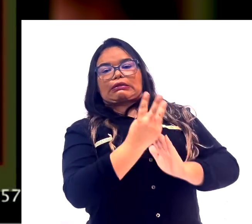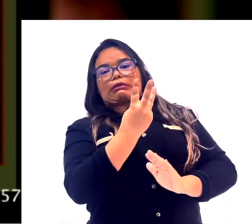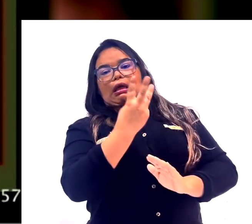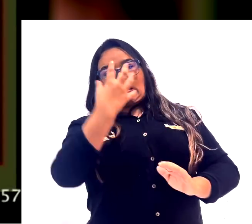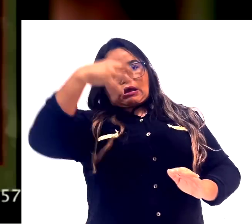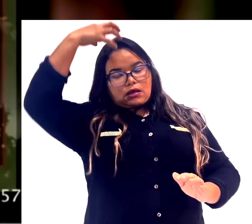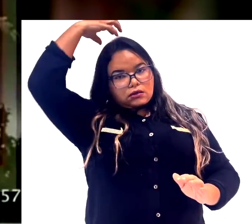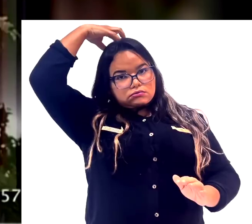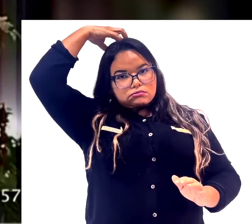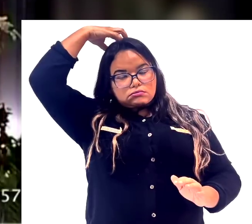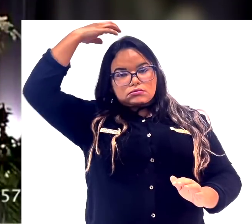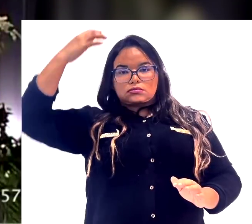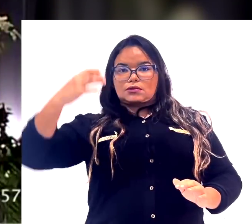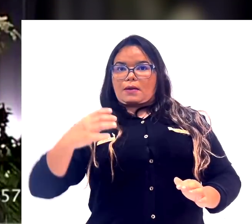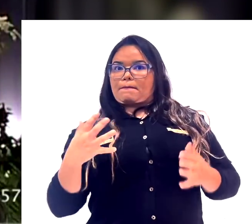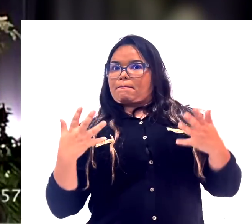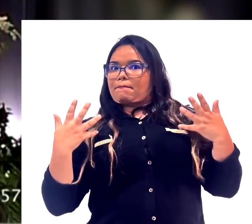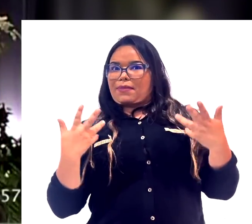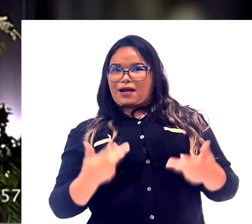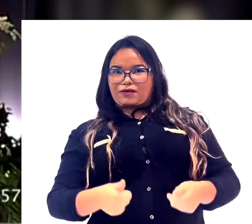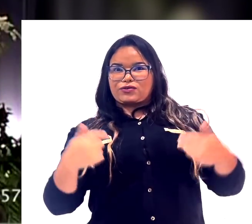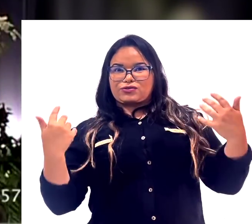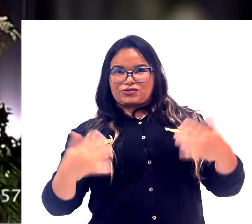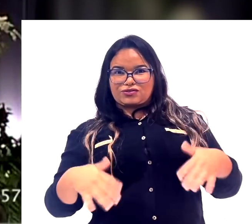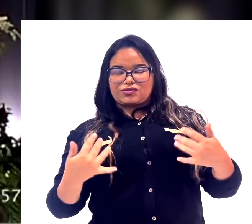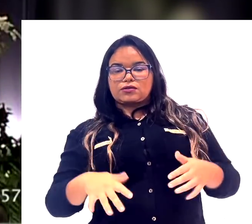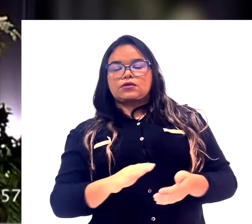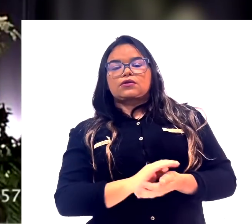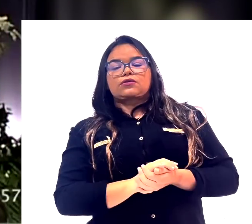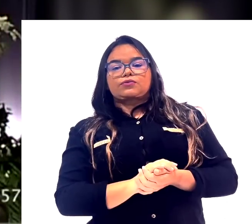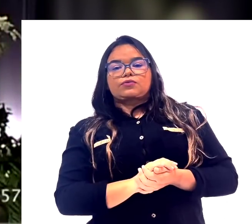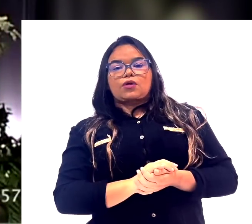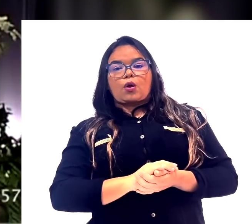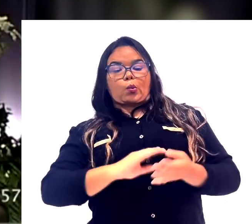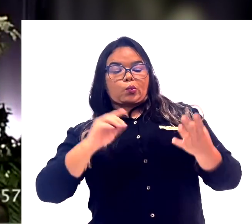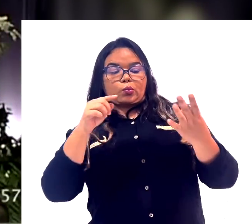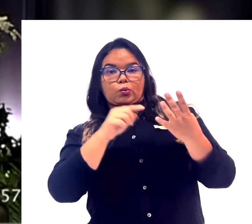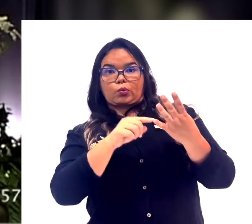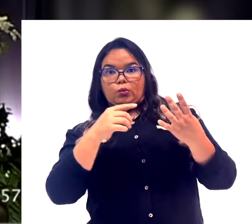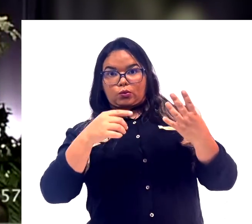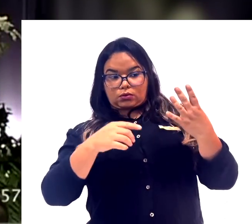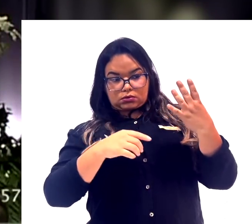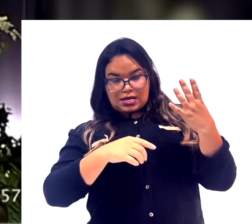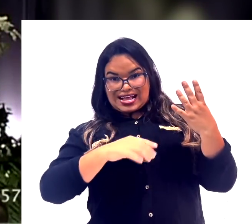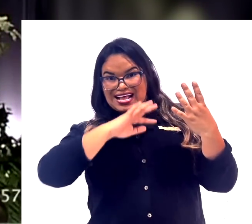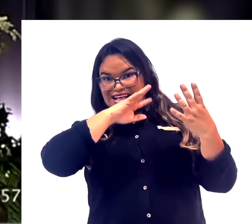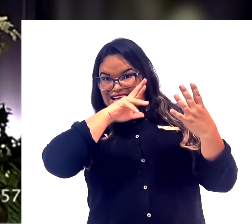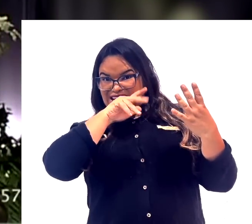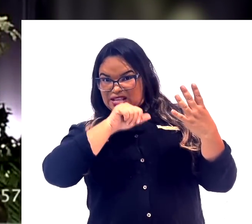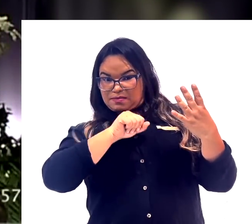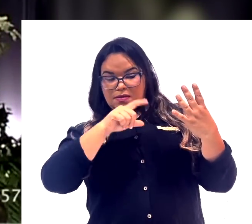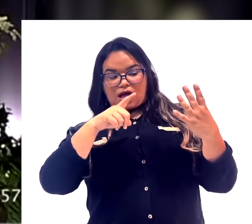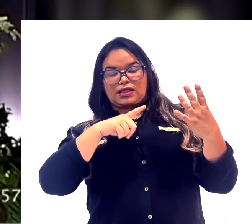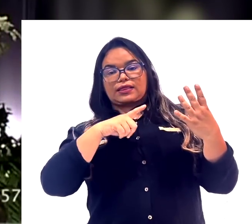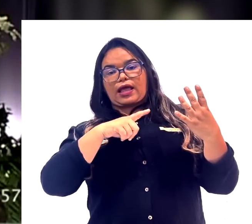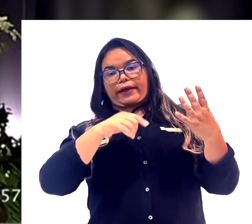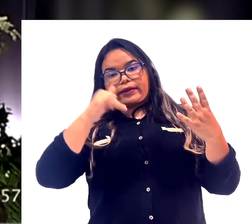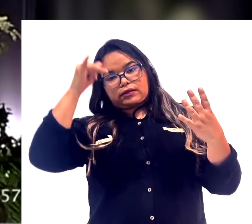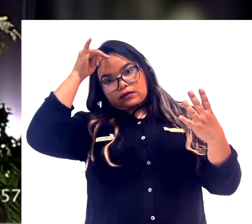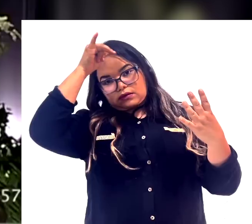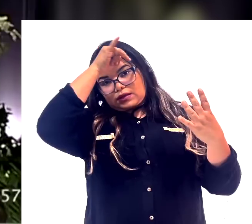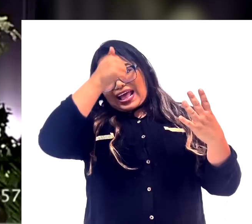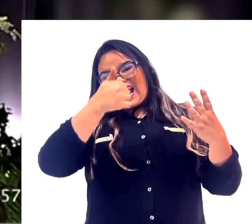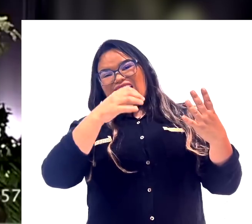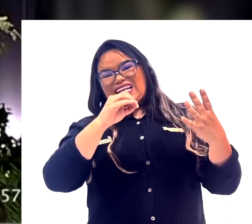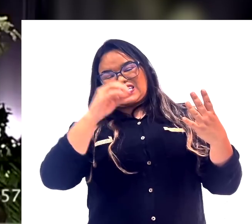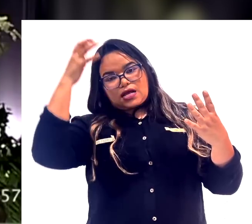Bem, isso é fascinante. Portanto, o quarto animal se divide em 10, mas